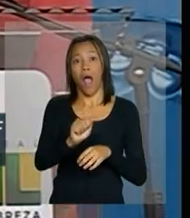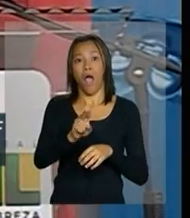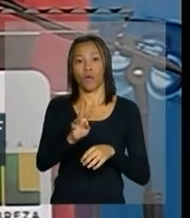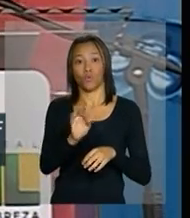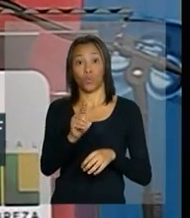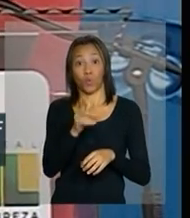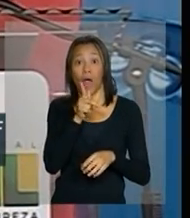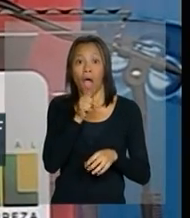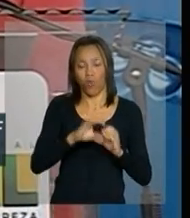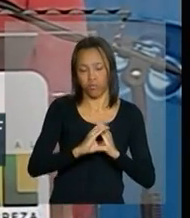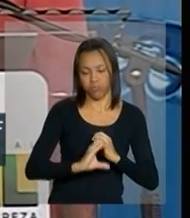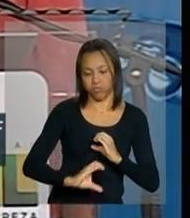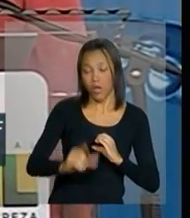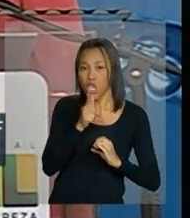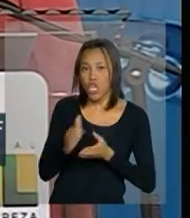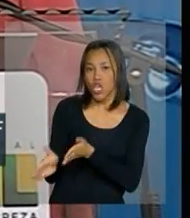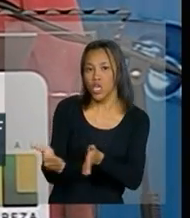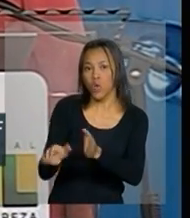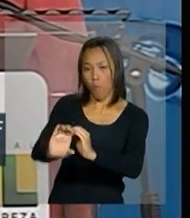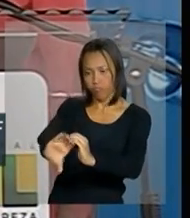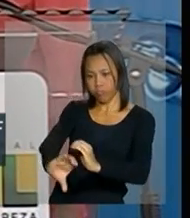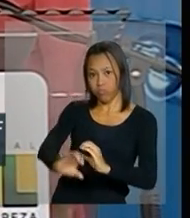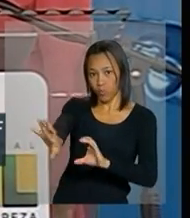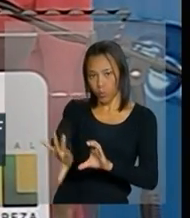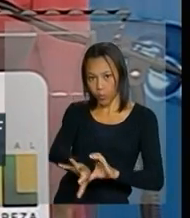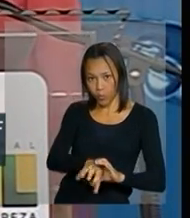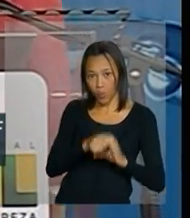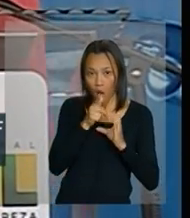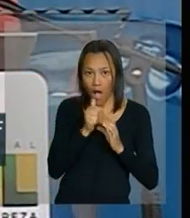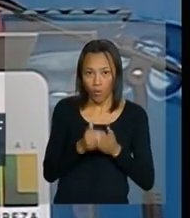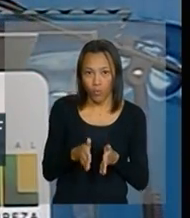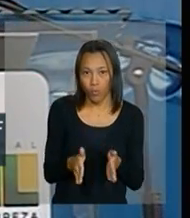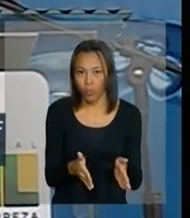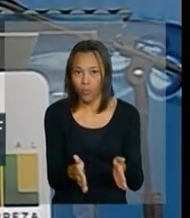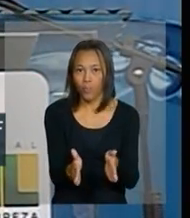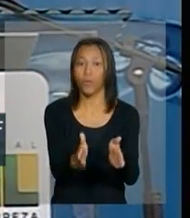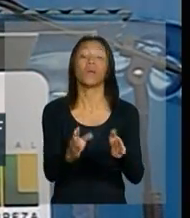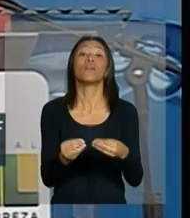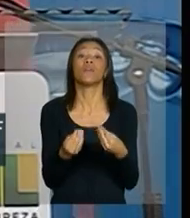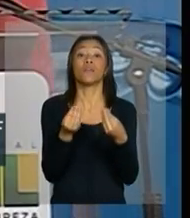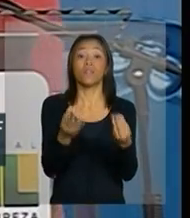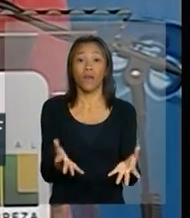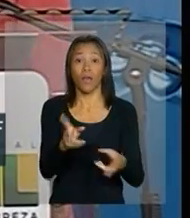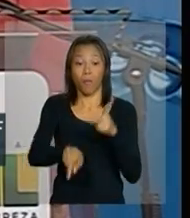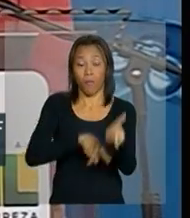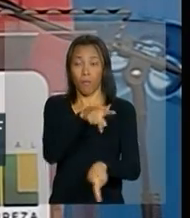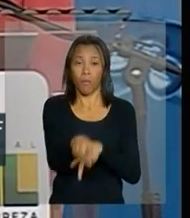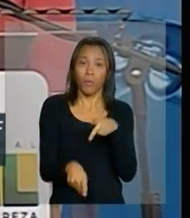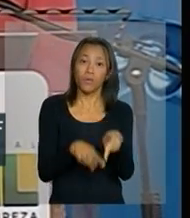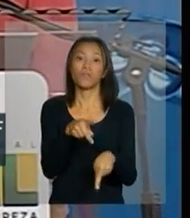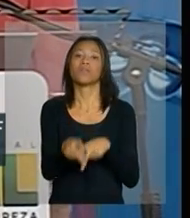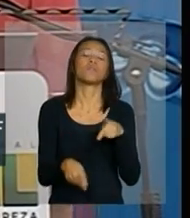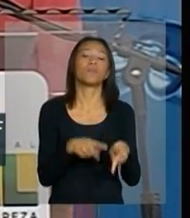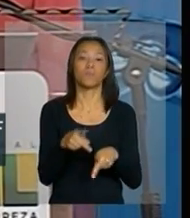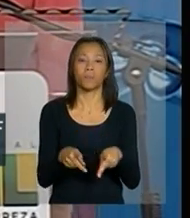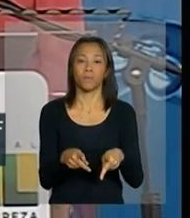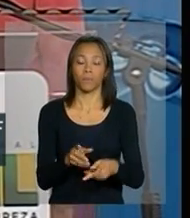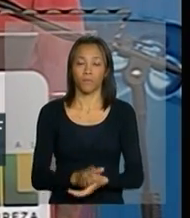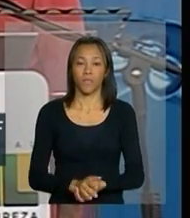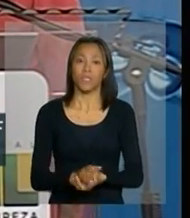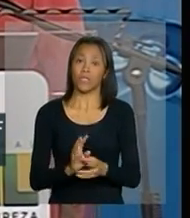de um rio volumoso, como é o São Francisco, e levar água para a população de